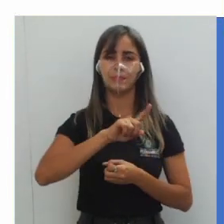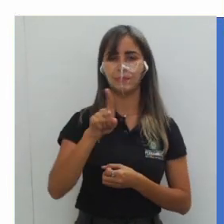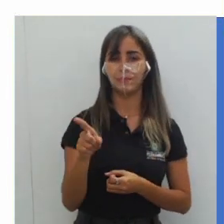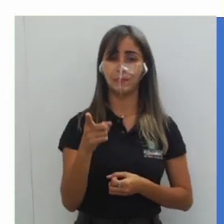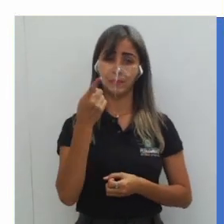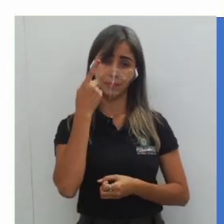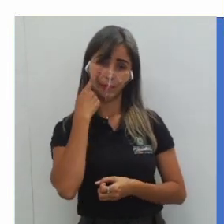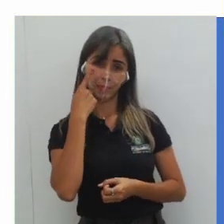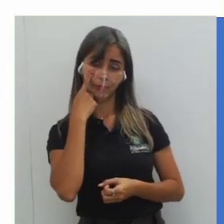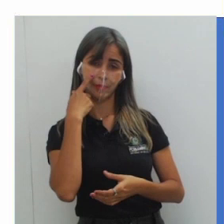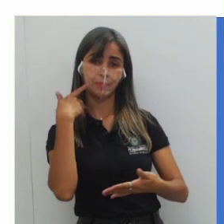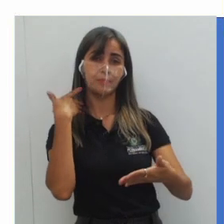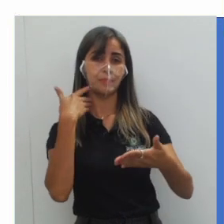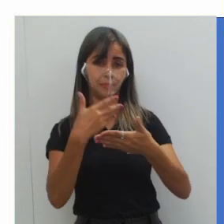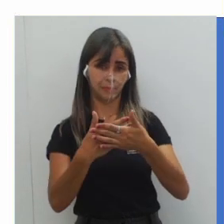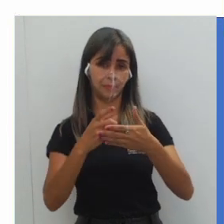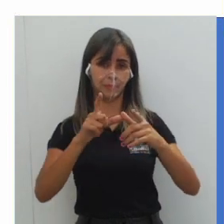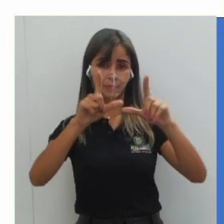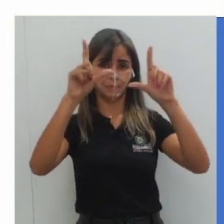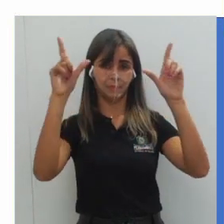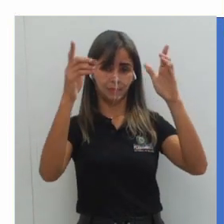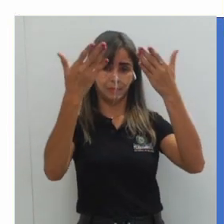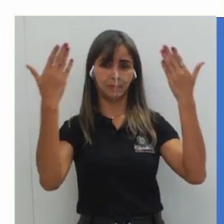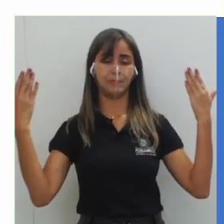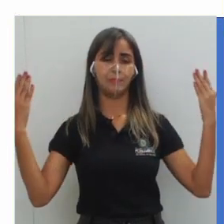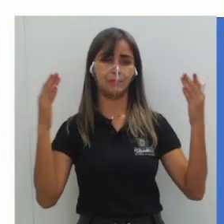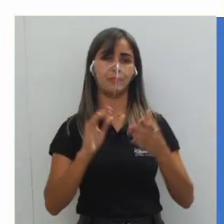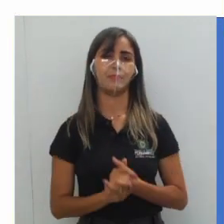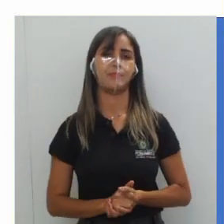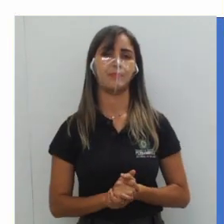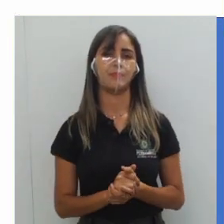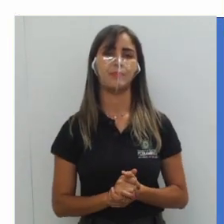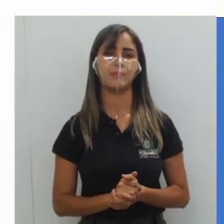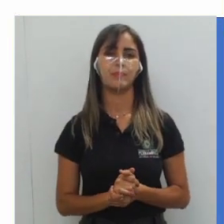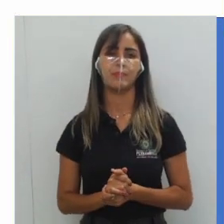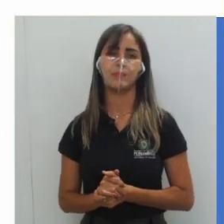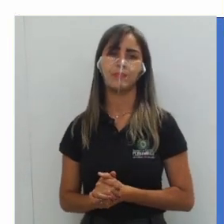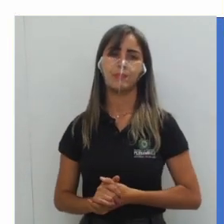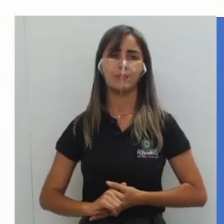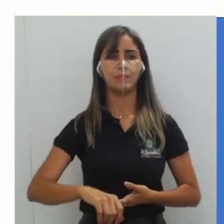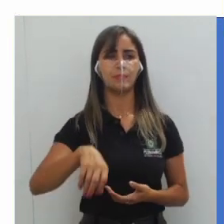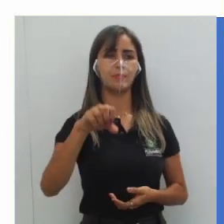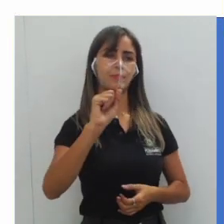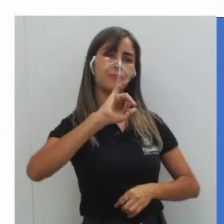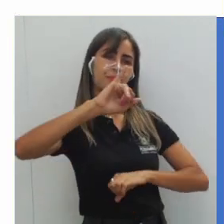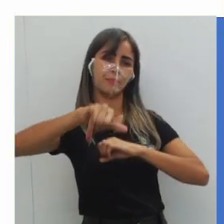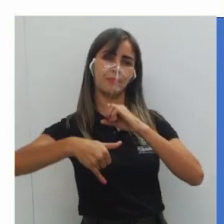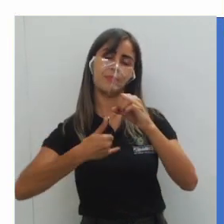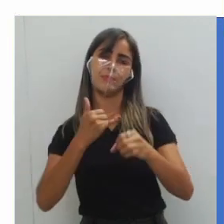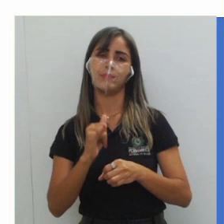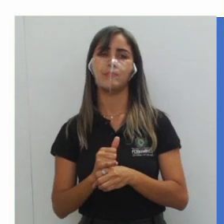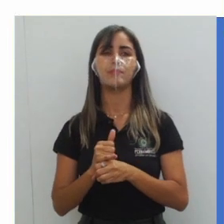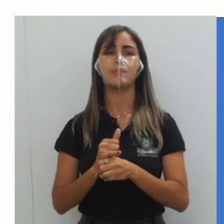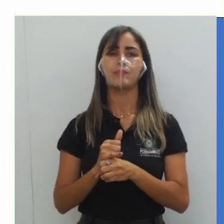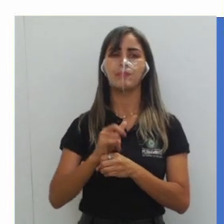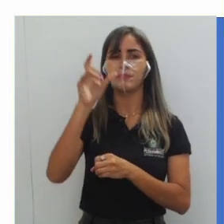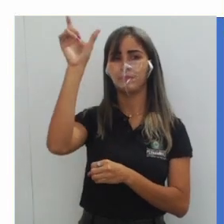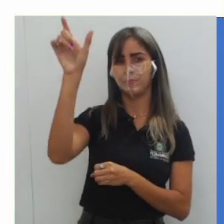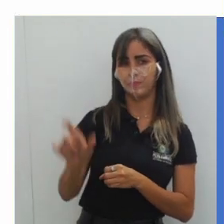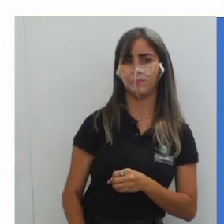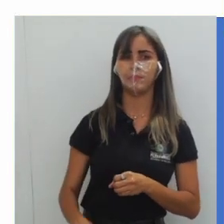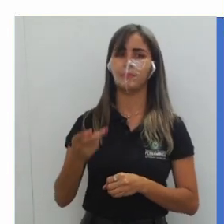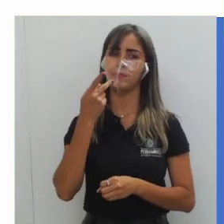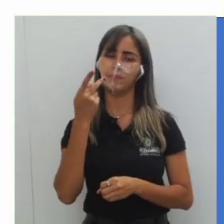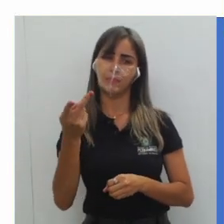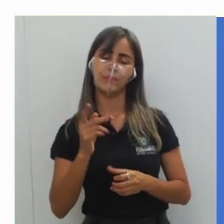a gente vai ver repetida nas próximas telas. Então tem aí ó, o subject, sujeito, né, a pessoa que eu vou falar,